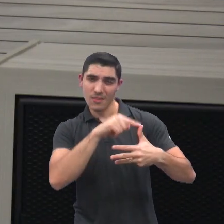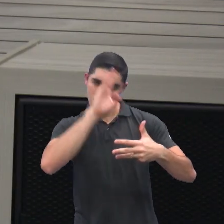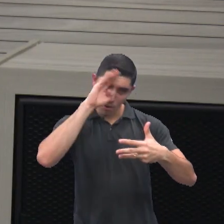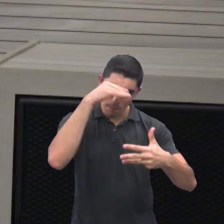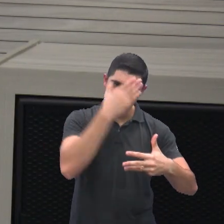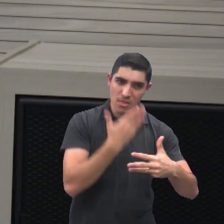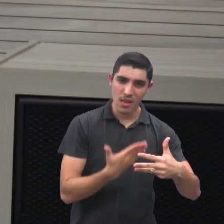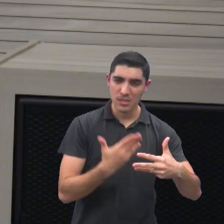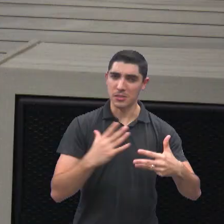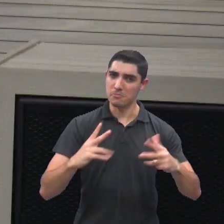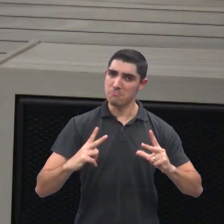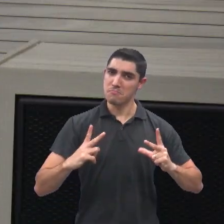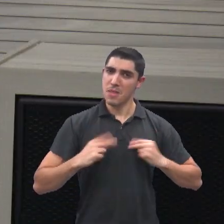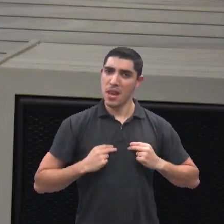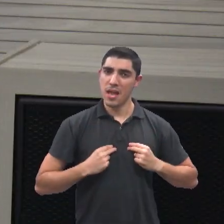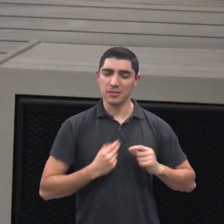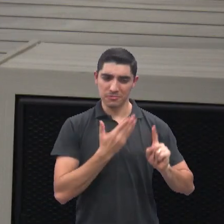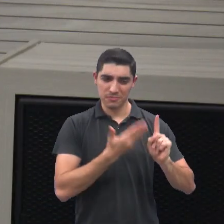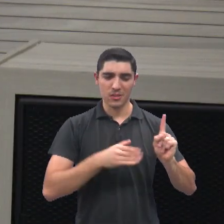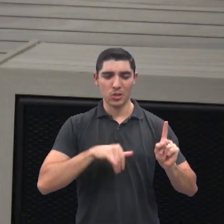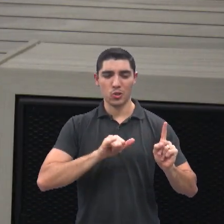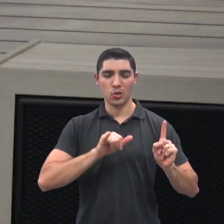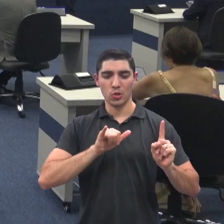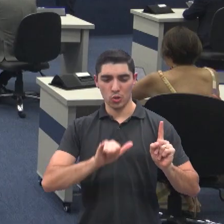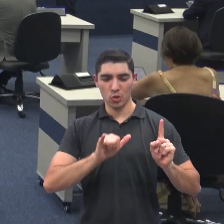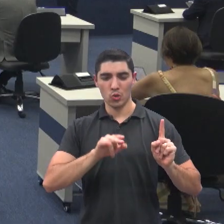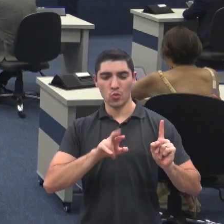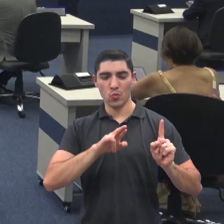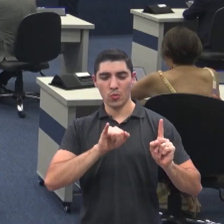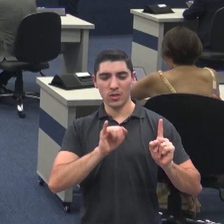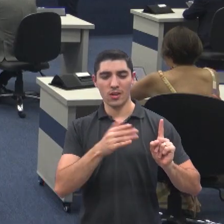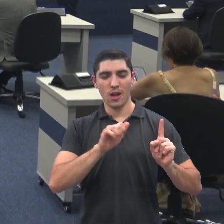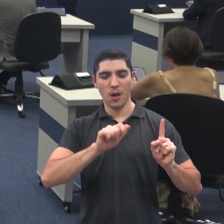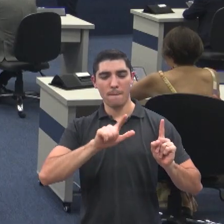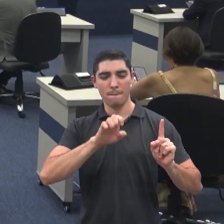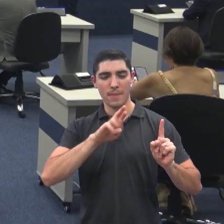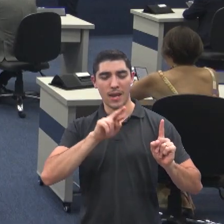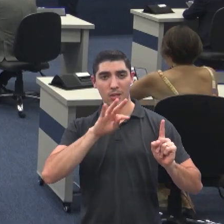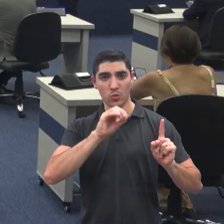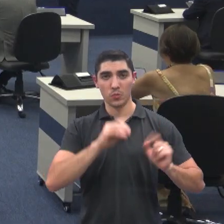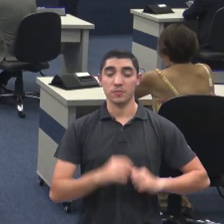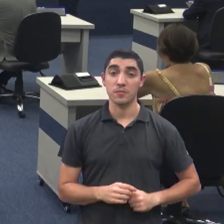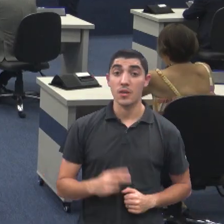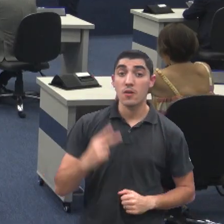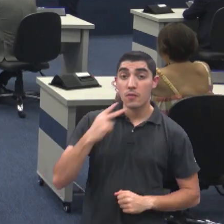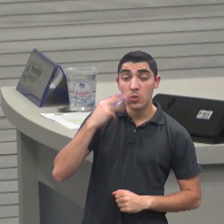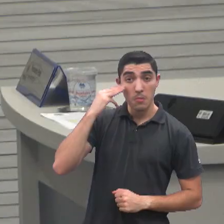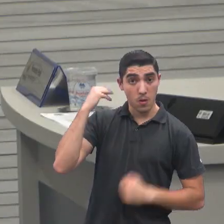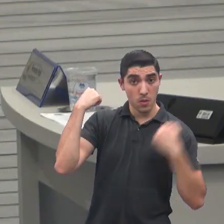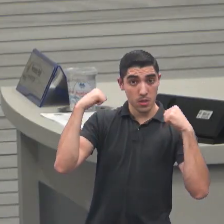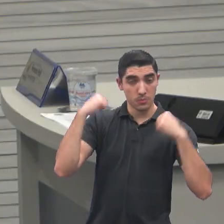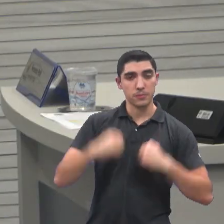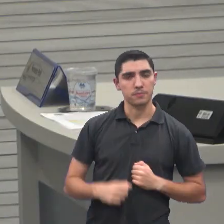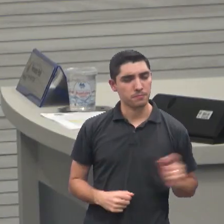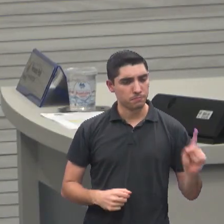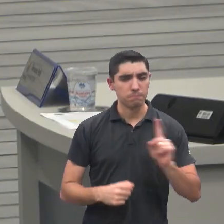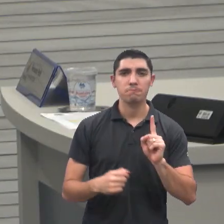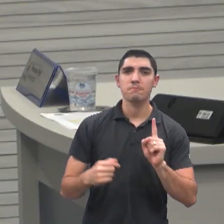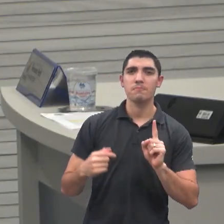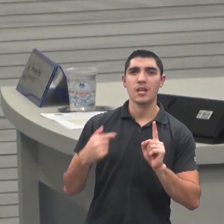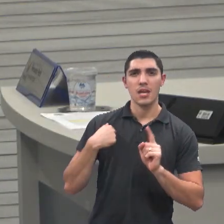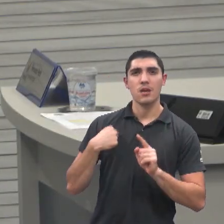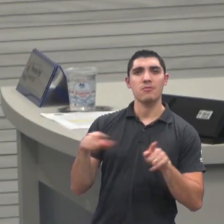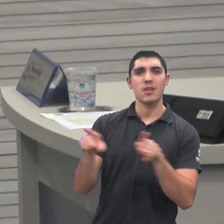que é o nosso querido Yuri Alberto. Justificativa de votação, vereador Marcão da Academia. Também quero aqui somar aos novos